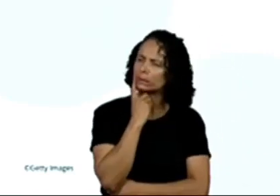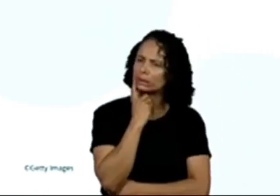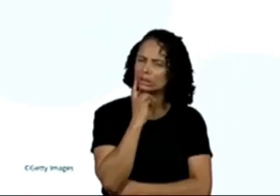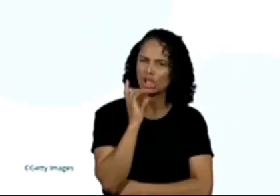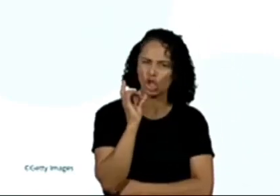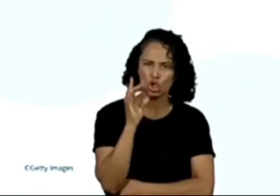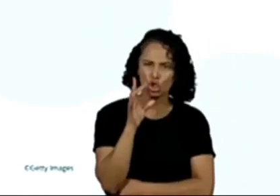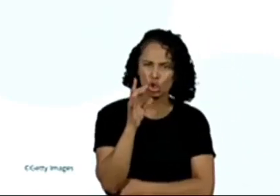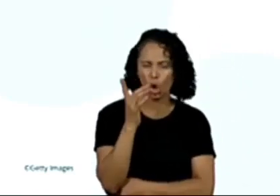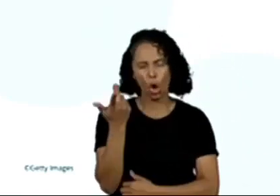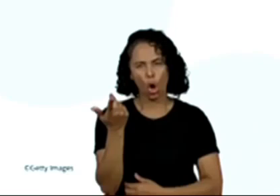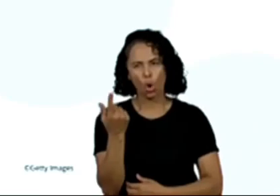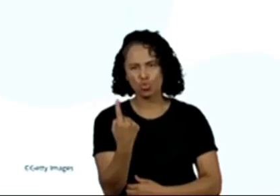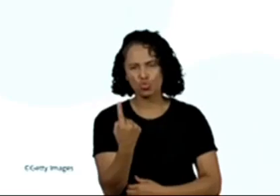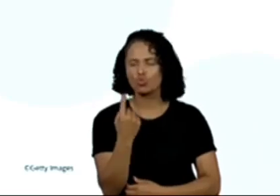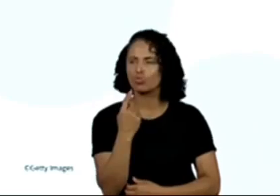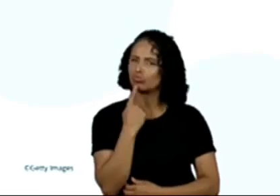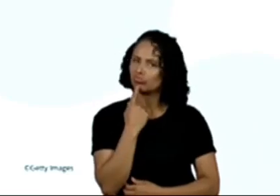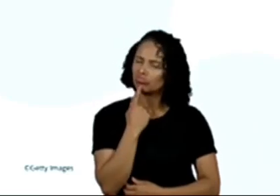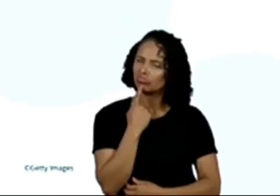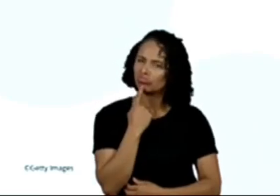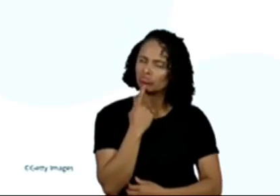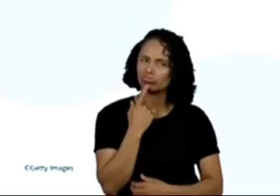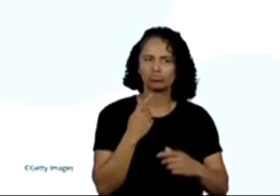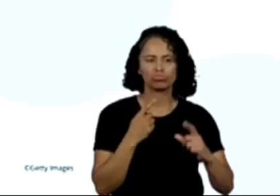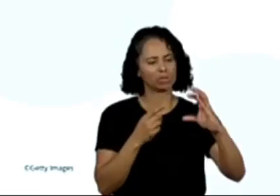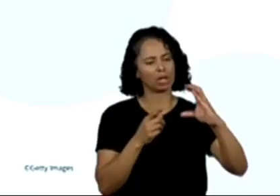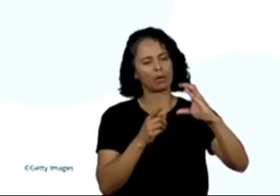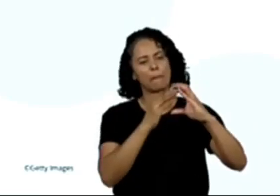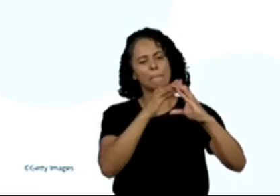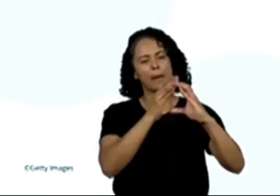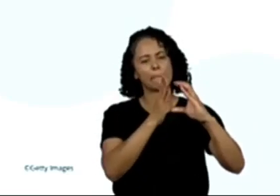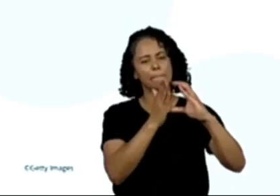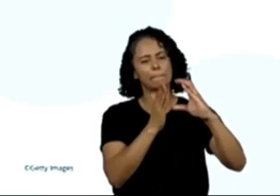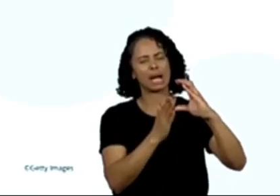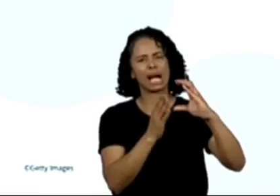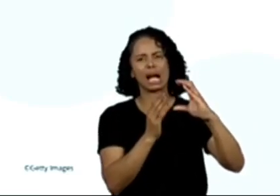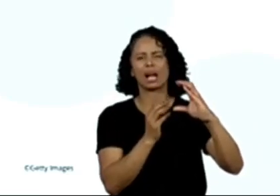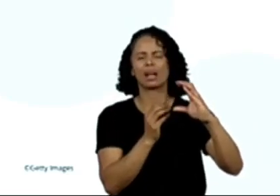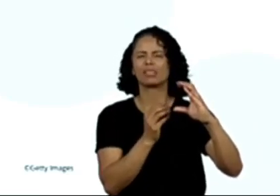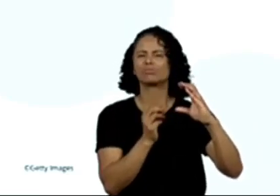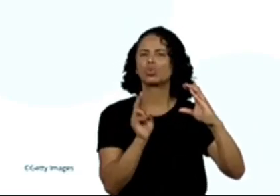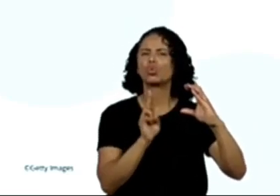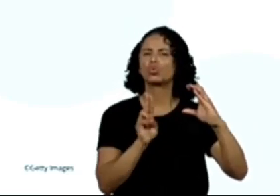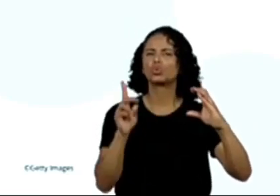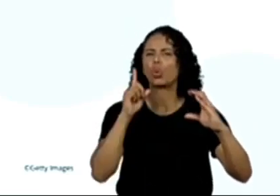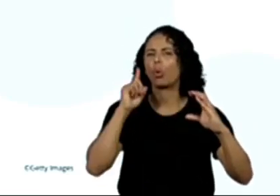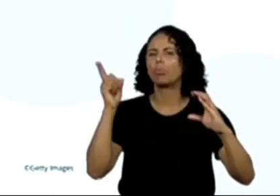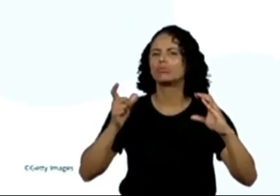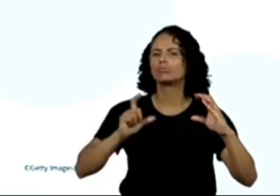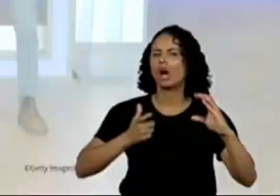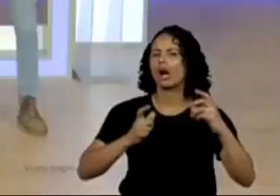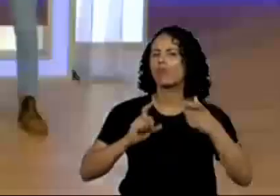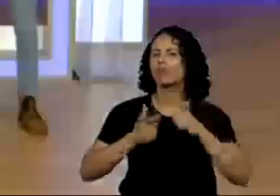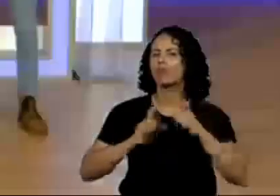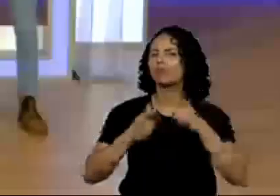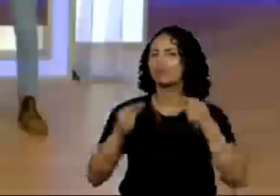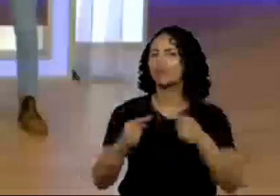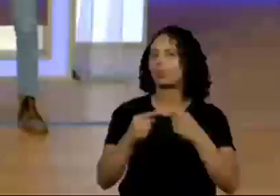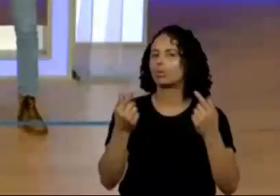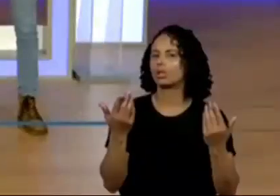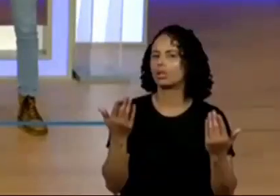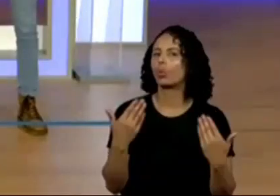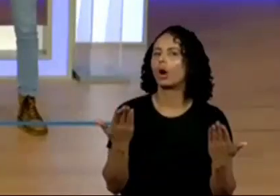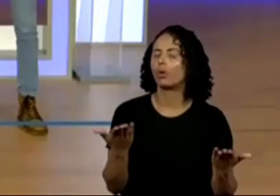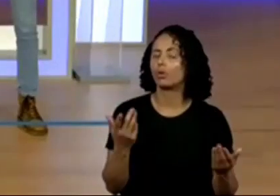pedaço. É uma das 3 partes. Como é que eu chamo esta parte? E aí? Se fosse...